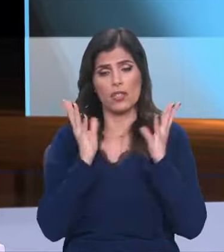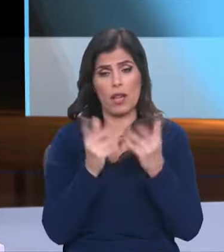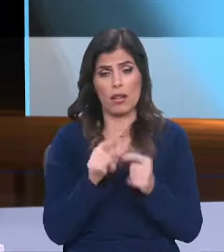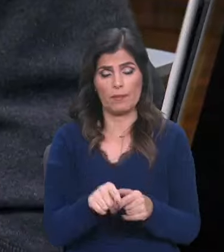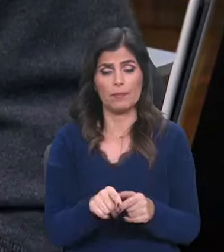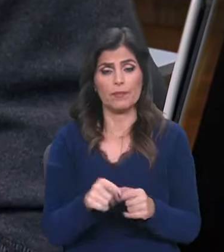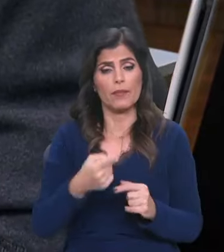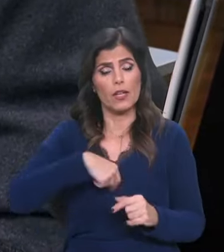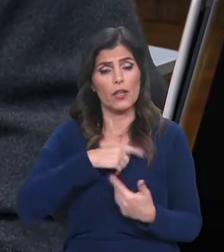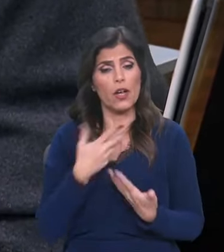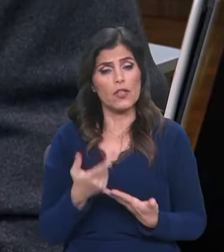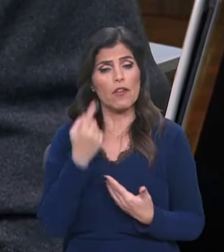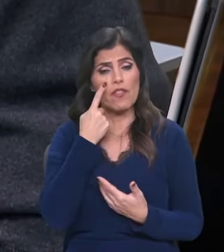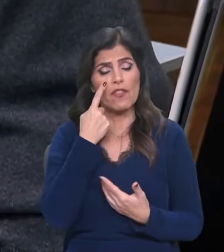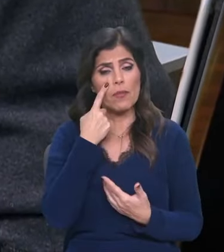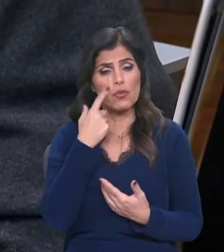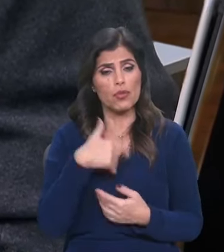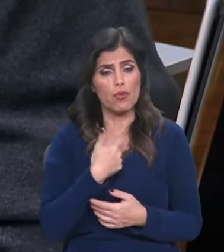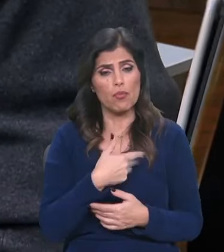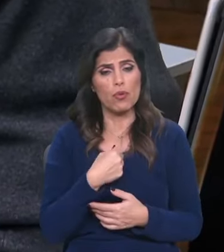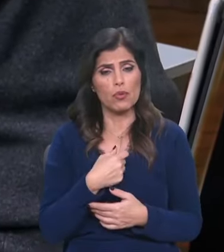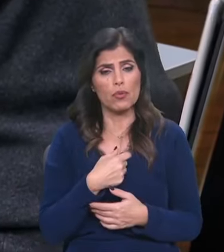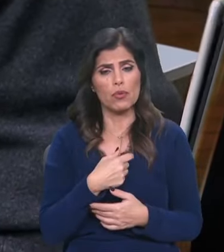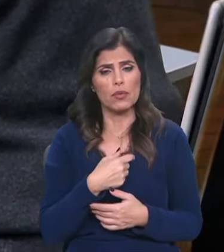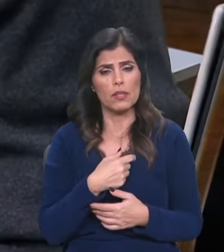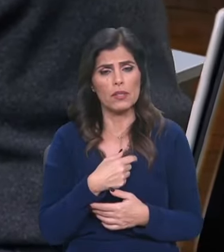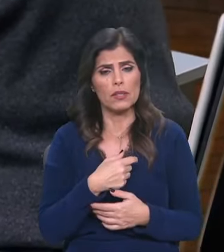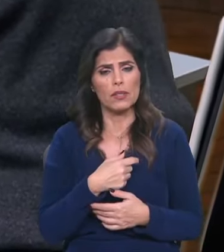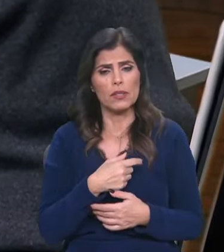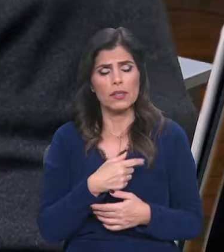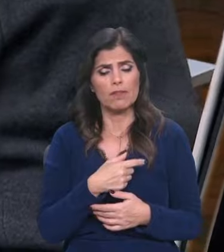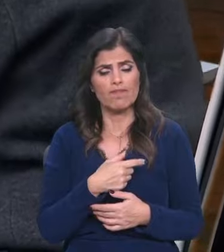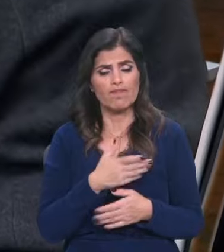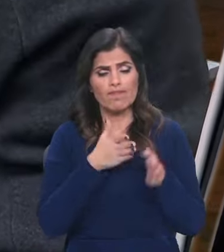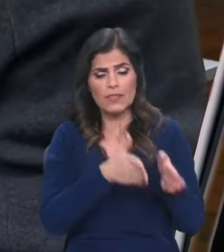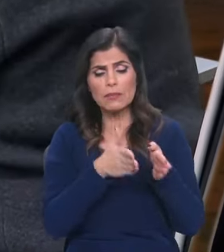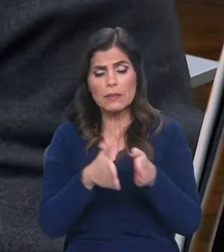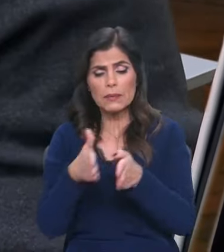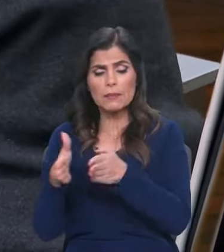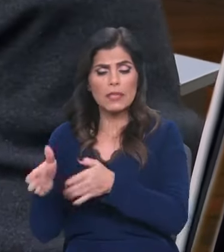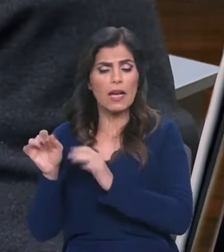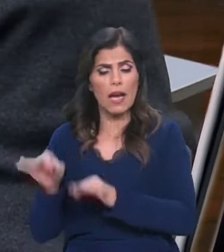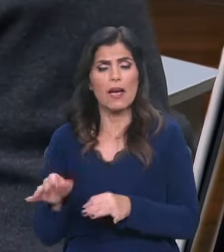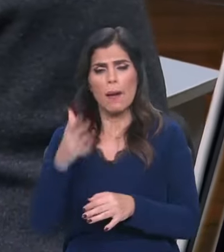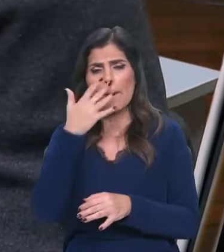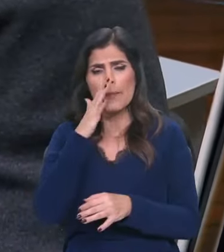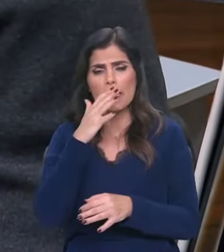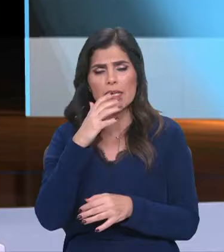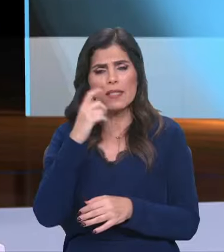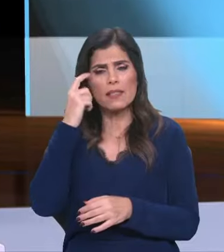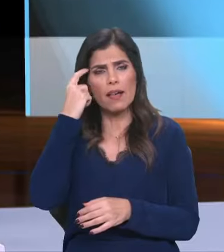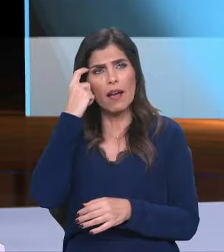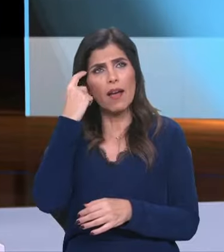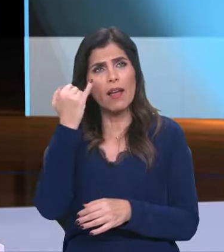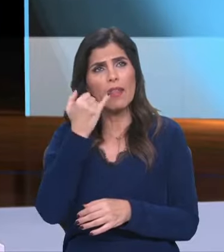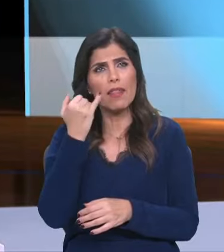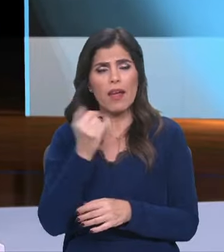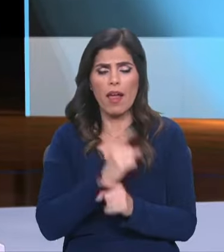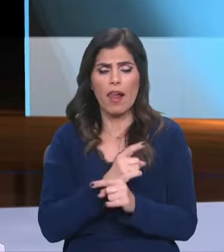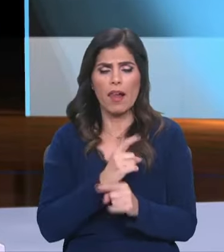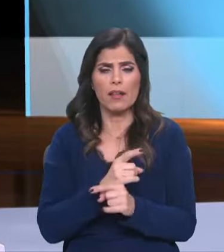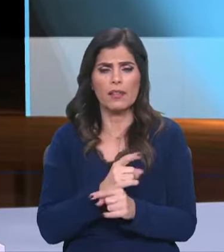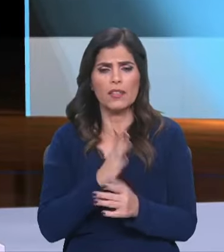hoje vivemos num mundo extremamente racionalizado, racionalista. Parece que a mentalidade odierna vai muito na linha